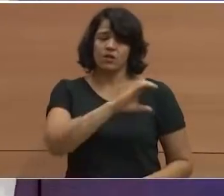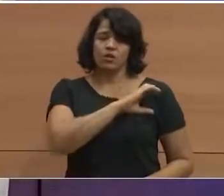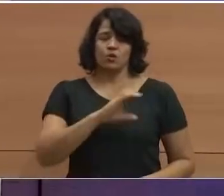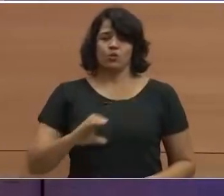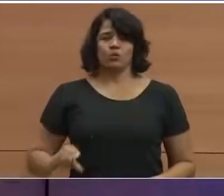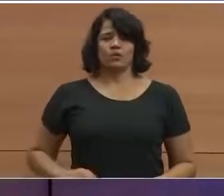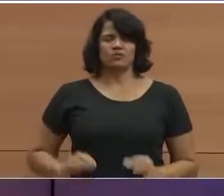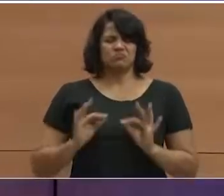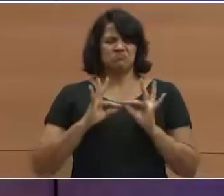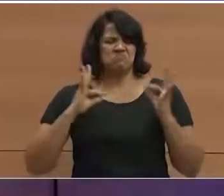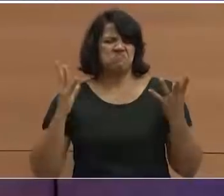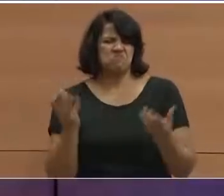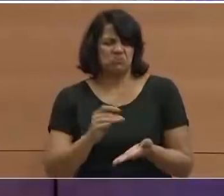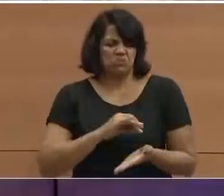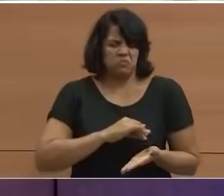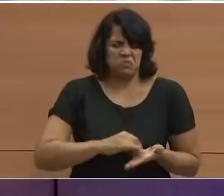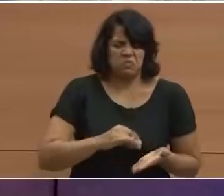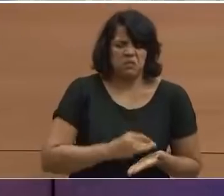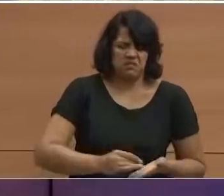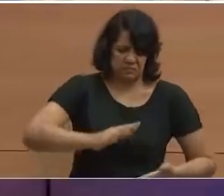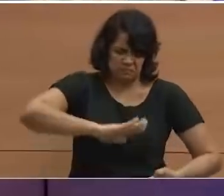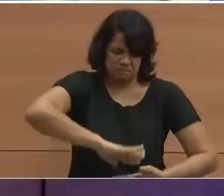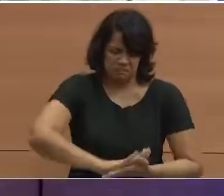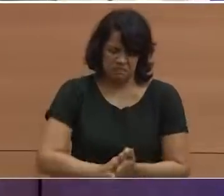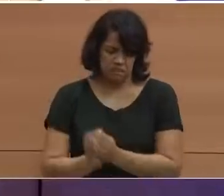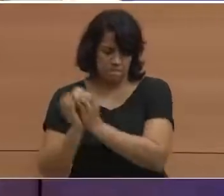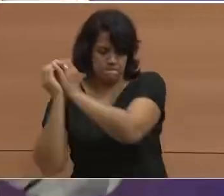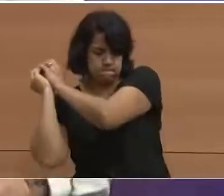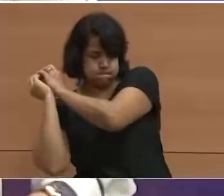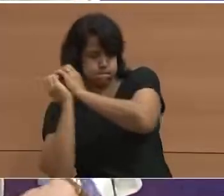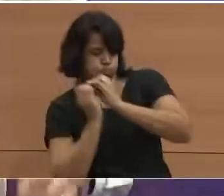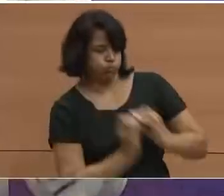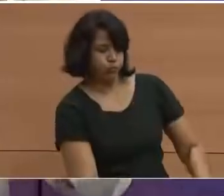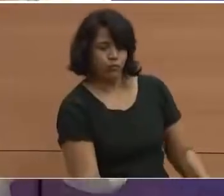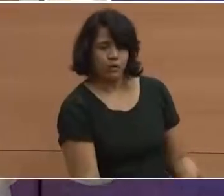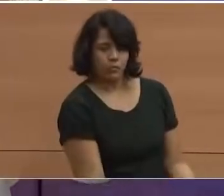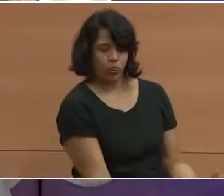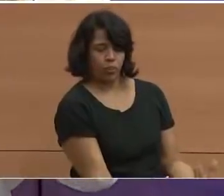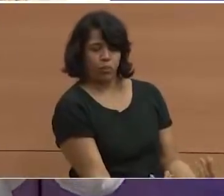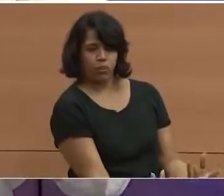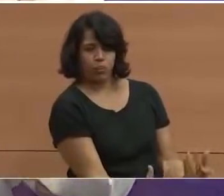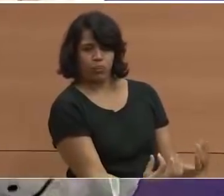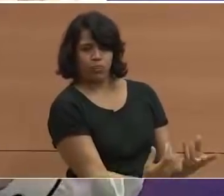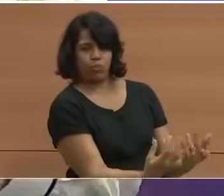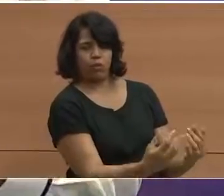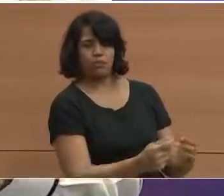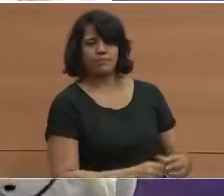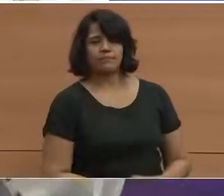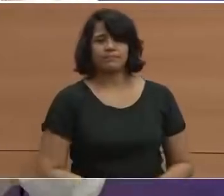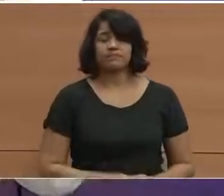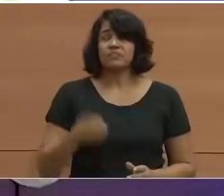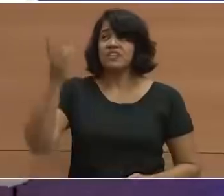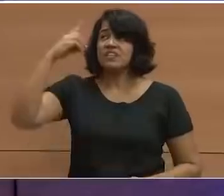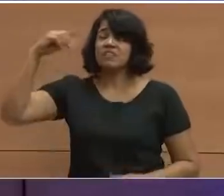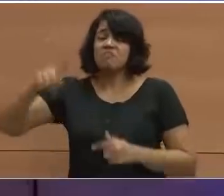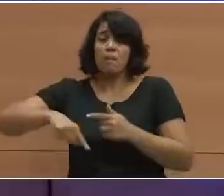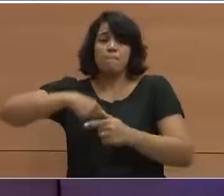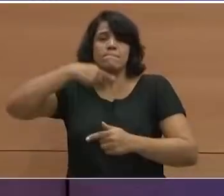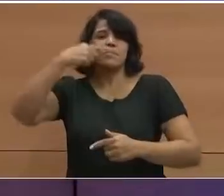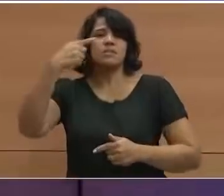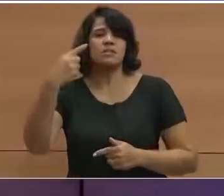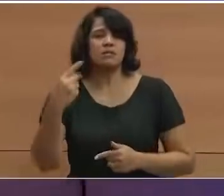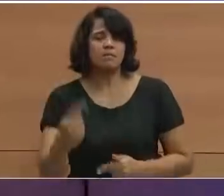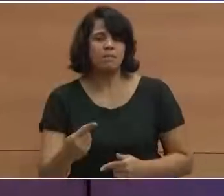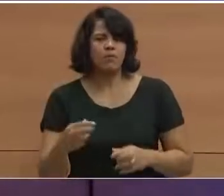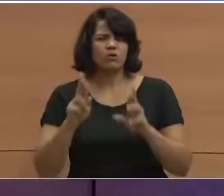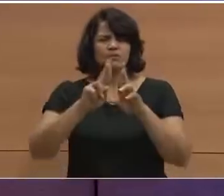todos os inimigos serão derrotados, mandado para o lago de fogo, e Deus então, depois do milênio, Ele também entregará o reino